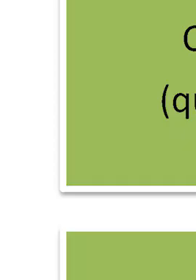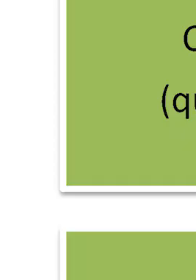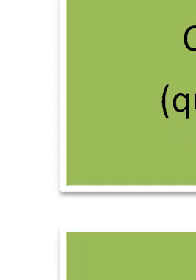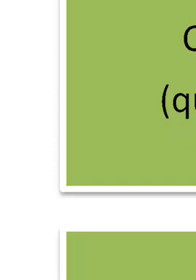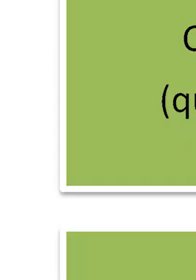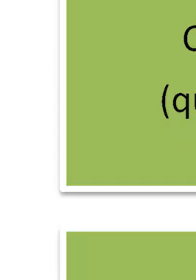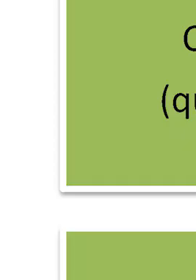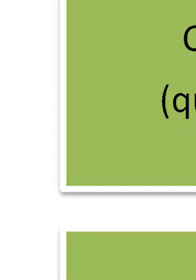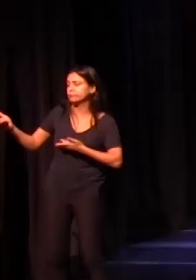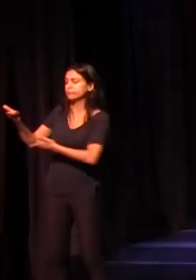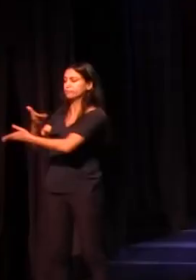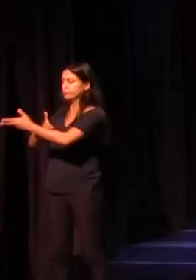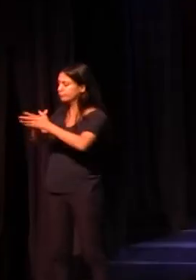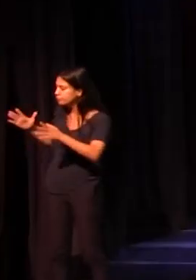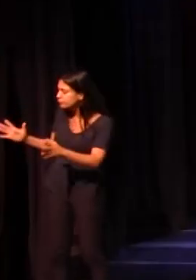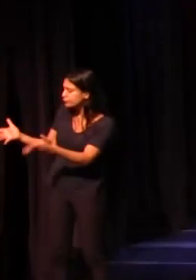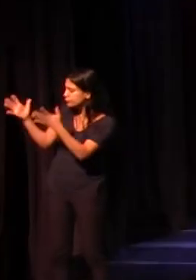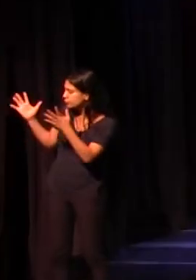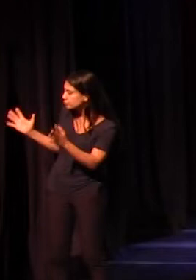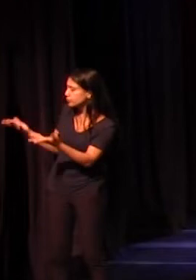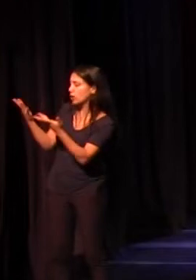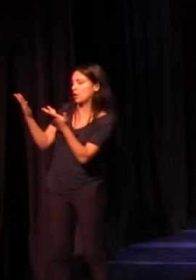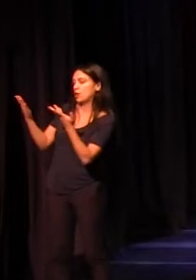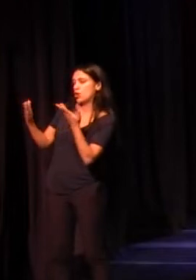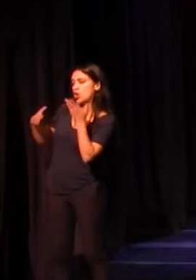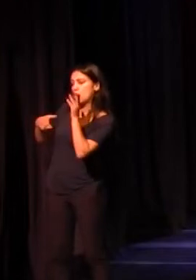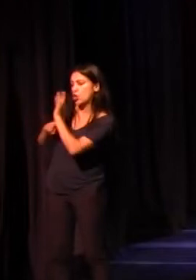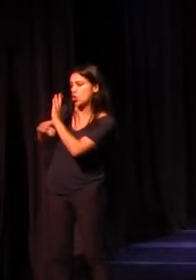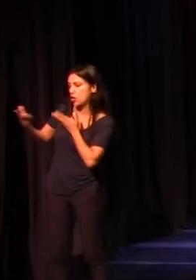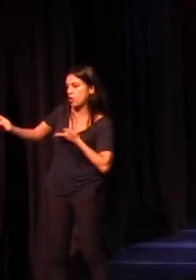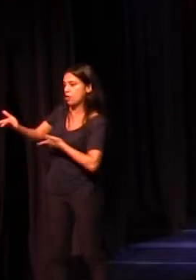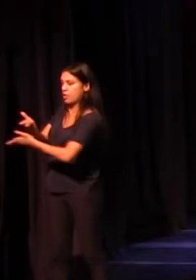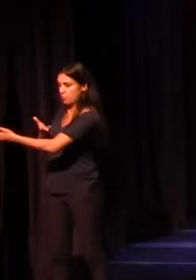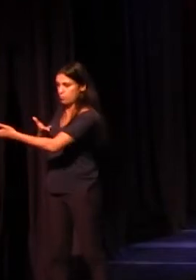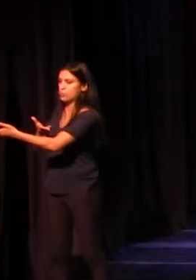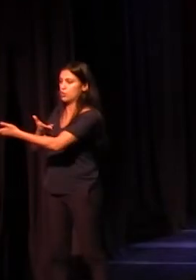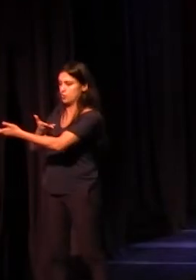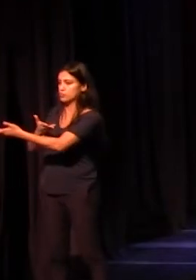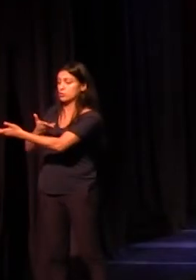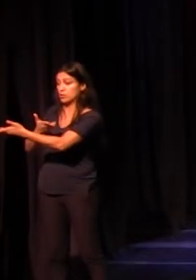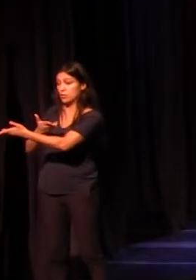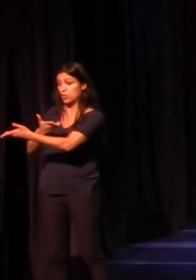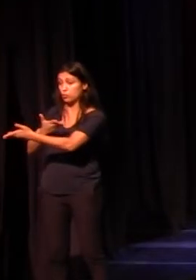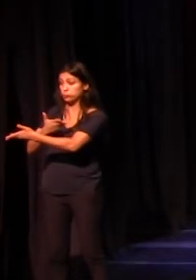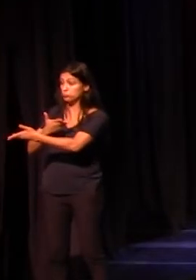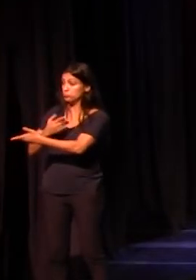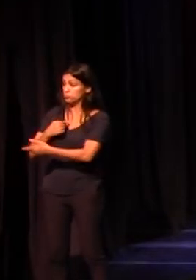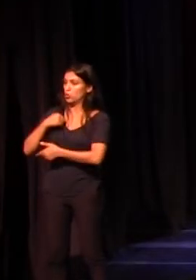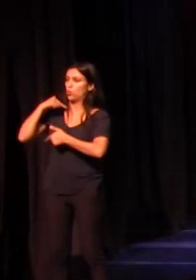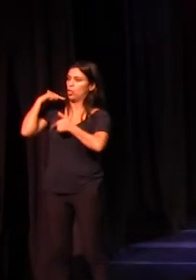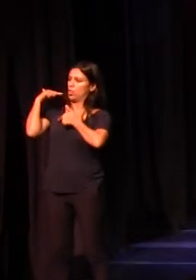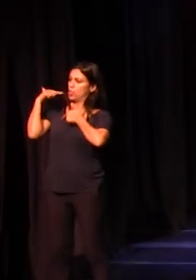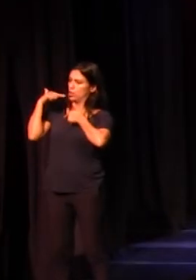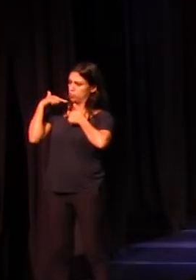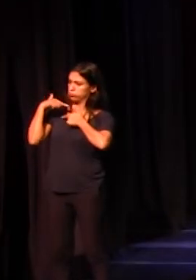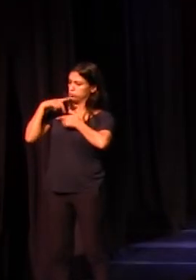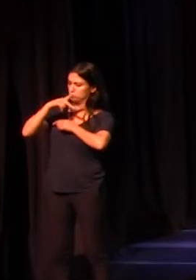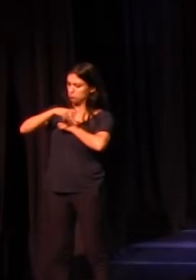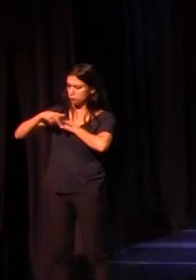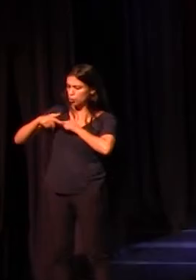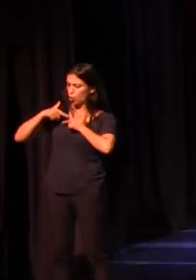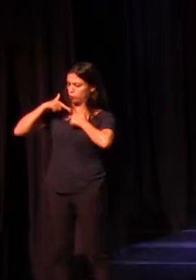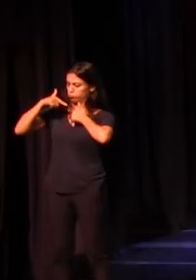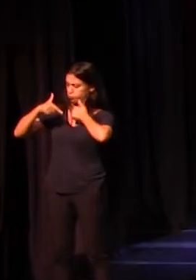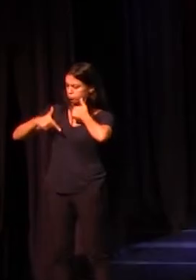parte lá de responsabilidade, colaboração. Então, a partir do momento que eu trabalho esse engajamento com o meu aluno, o